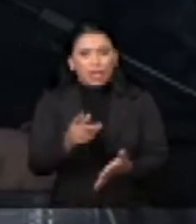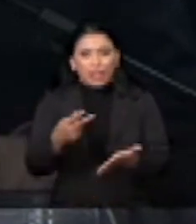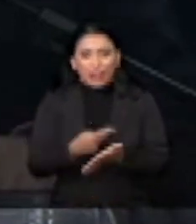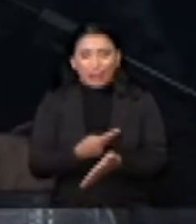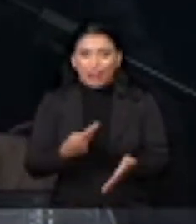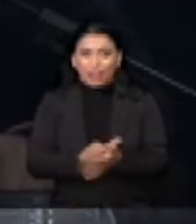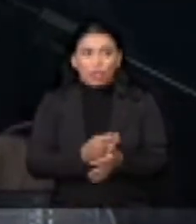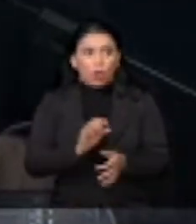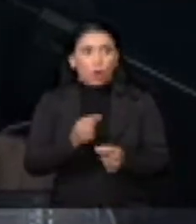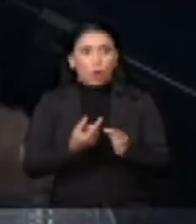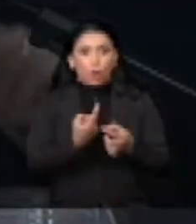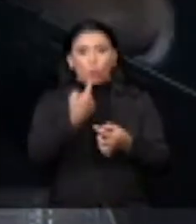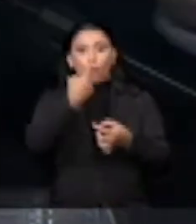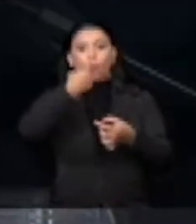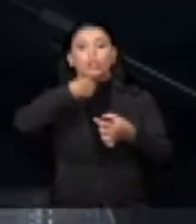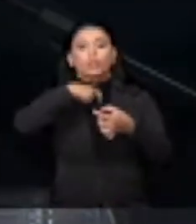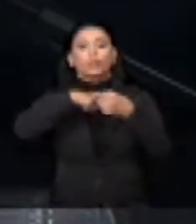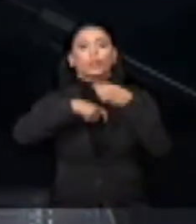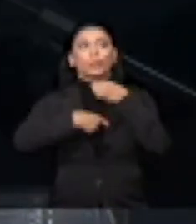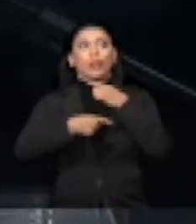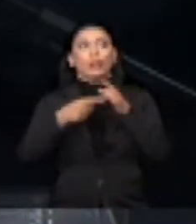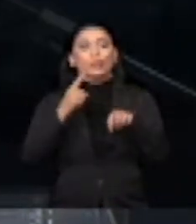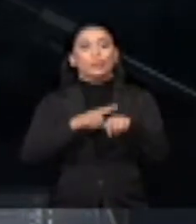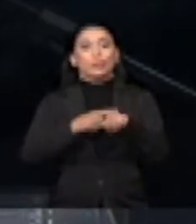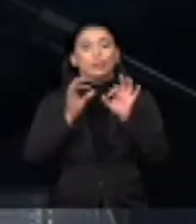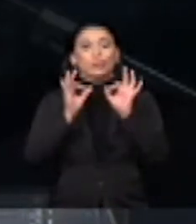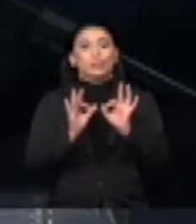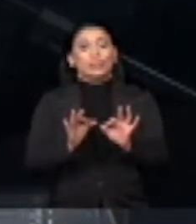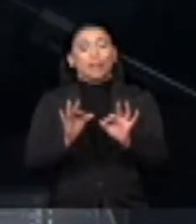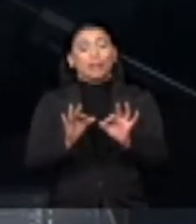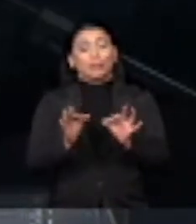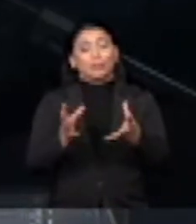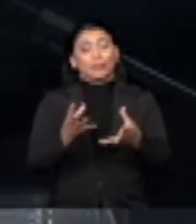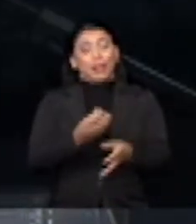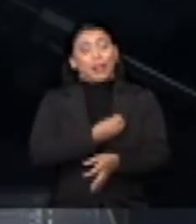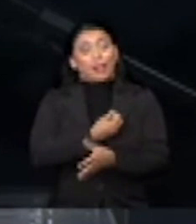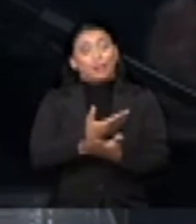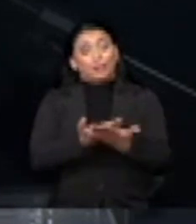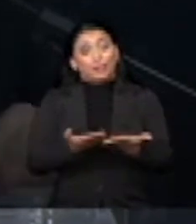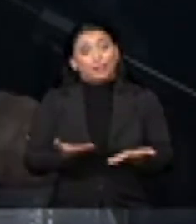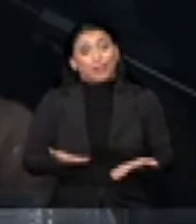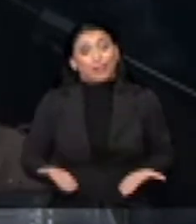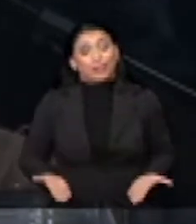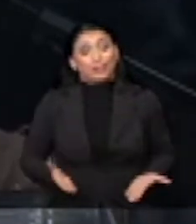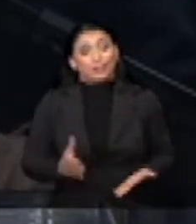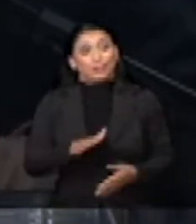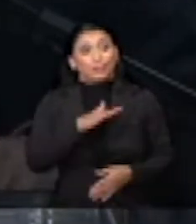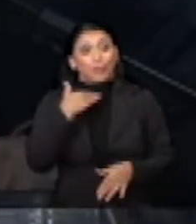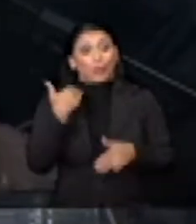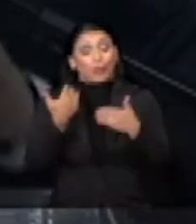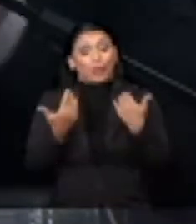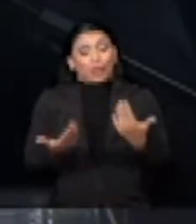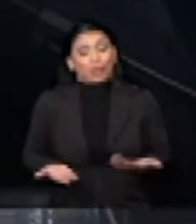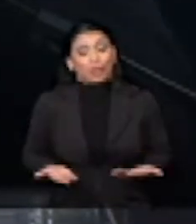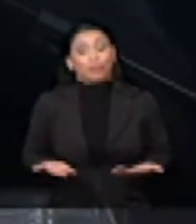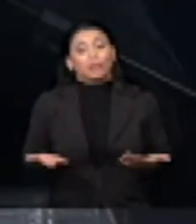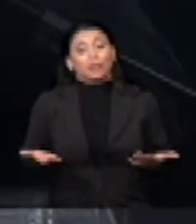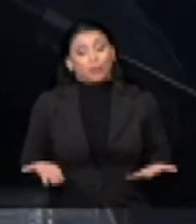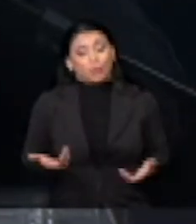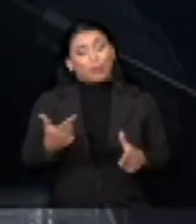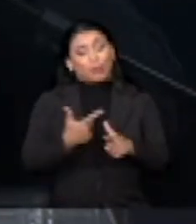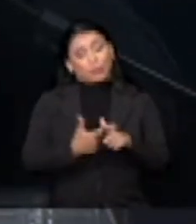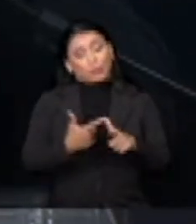momento crucial E aí a luz se apaga e a vida se esvai E aí está o preço do médico